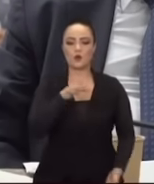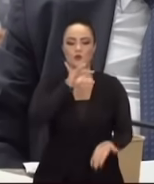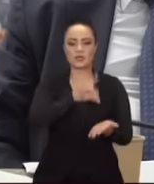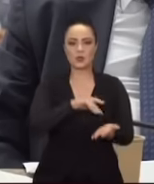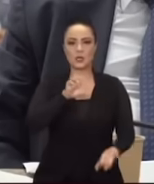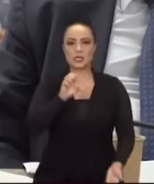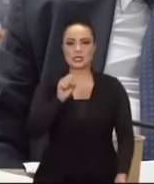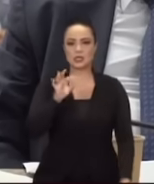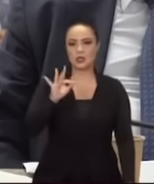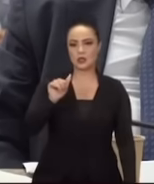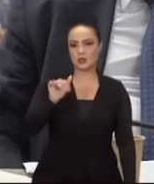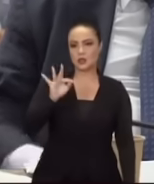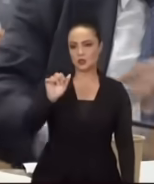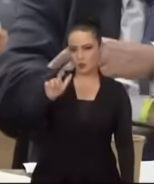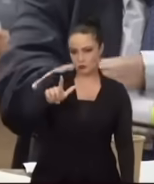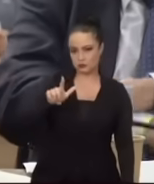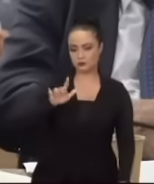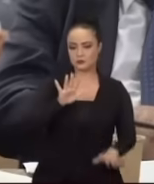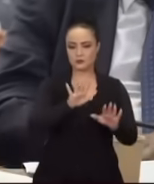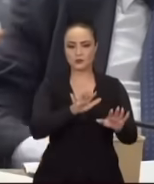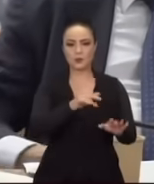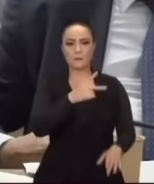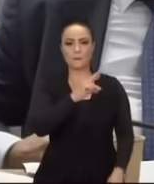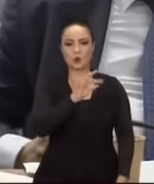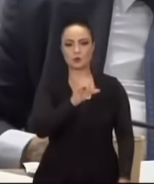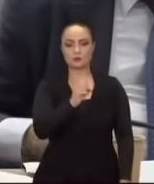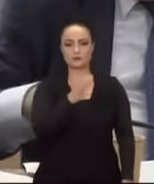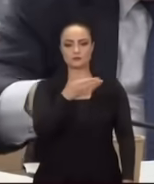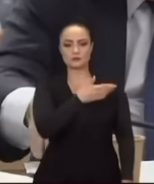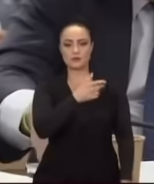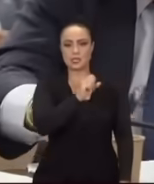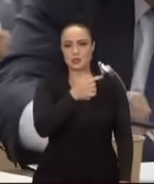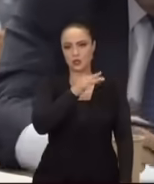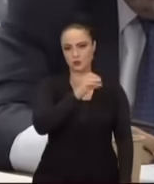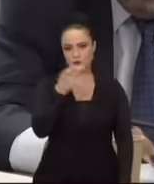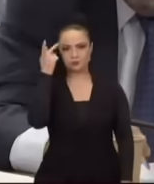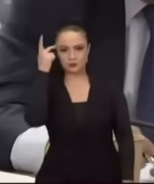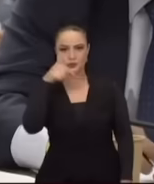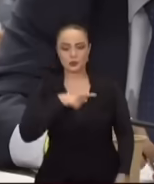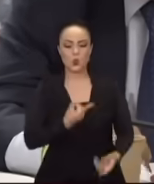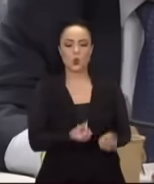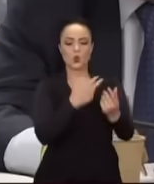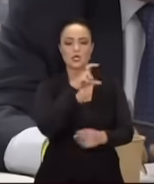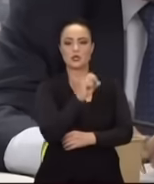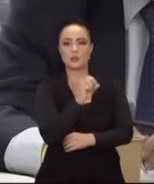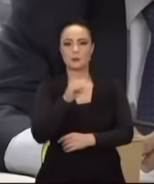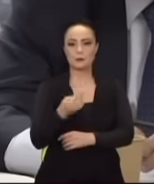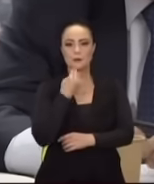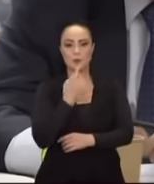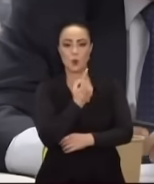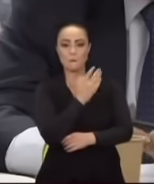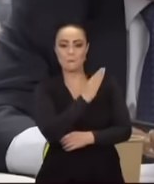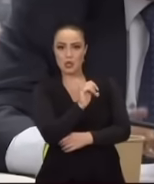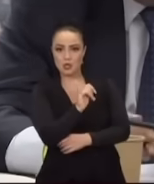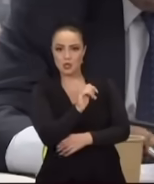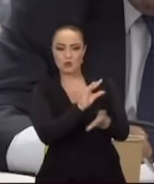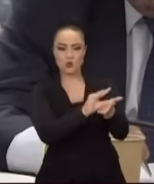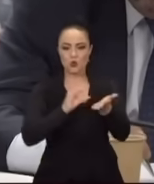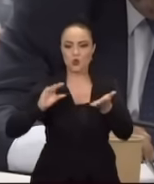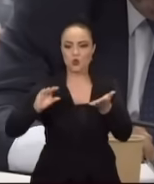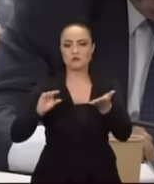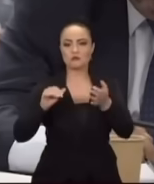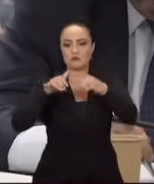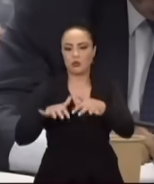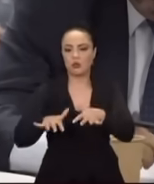só. Porto de Santos dava um prejuízo de 500 milhões por ano, entreguei com lucro de 500 milhões. Então, esse 1 bi ia para algum lugar, para algum ralo,